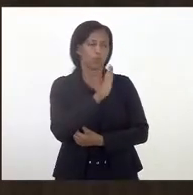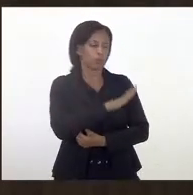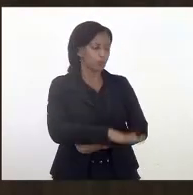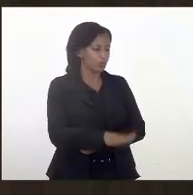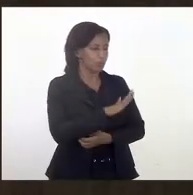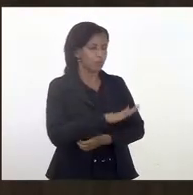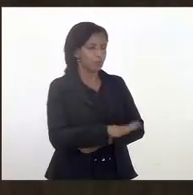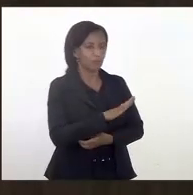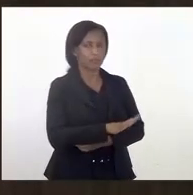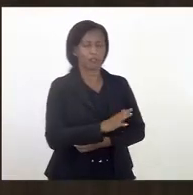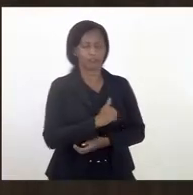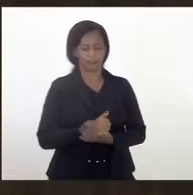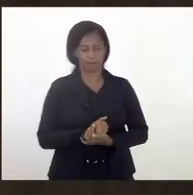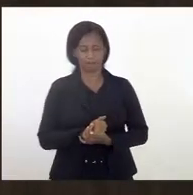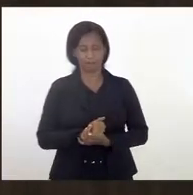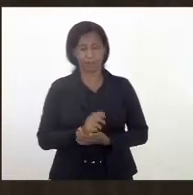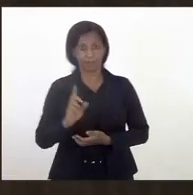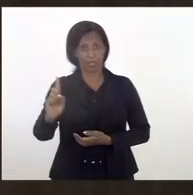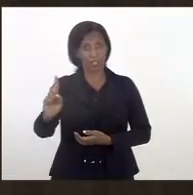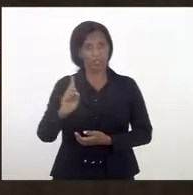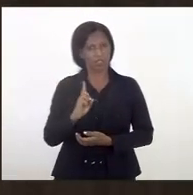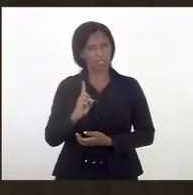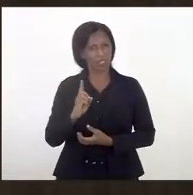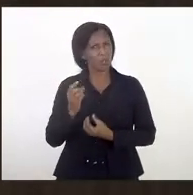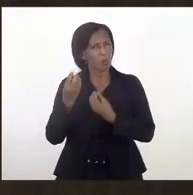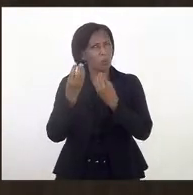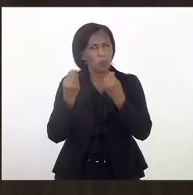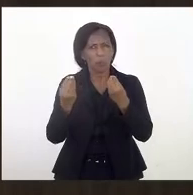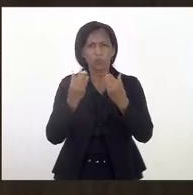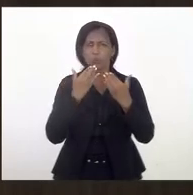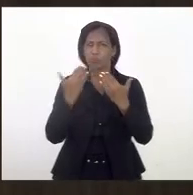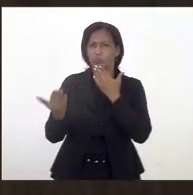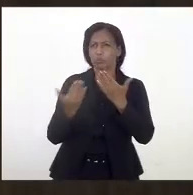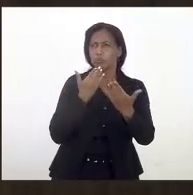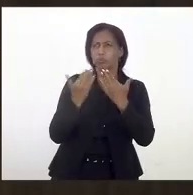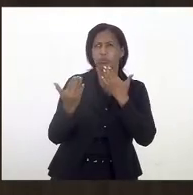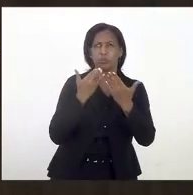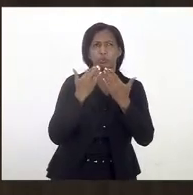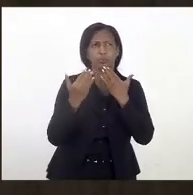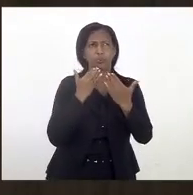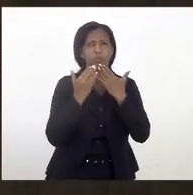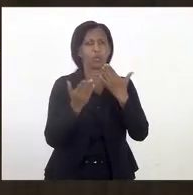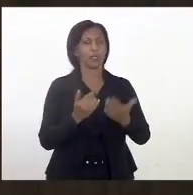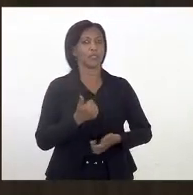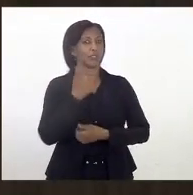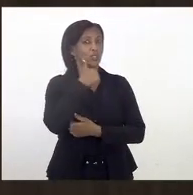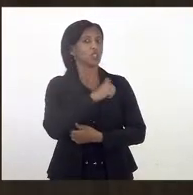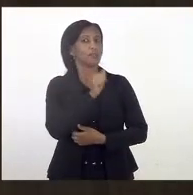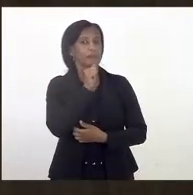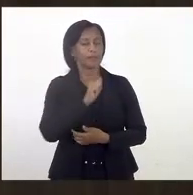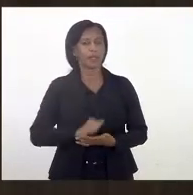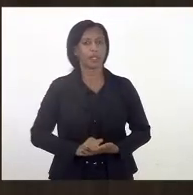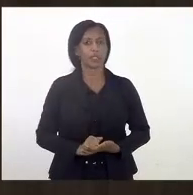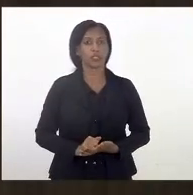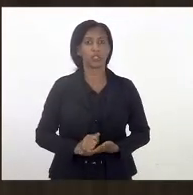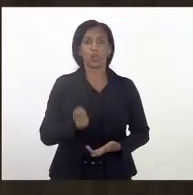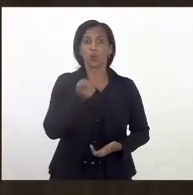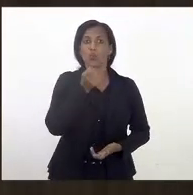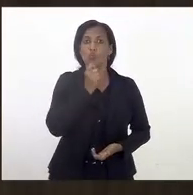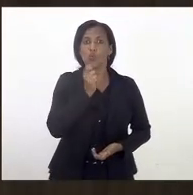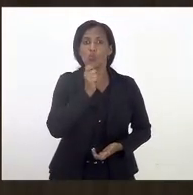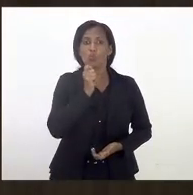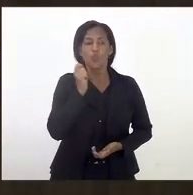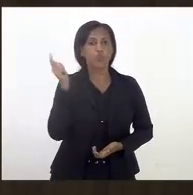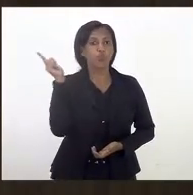crianças chegam ao nosso gabinete diversos clamores deputada Martha Rocha de mães que não têm